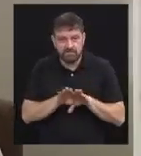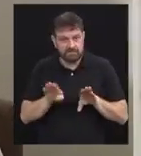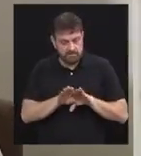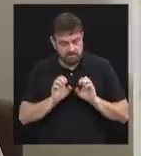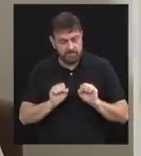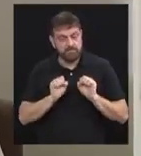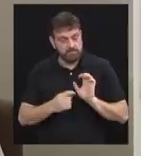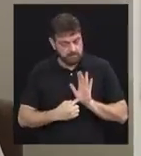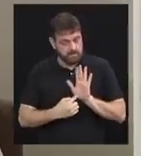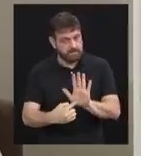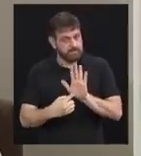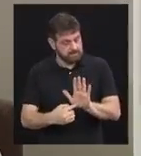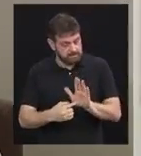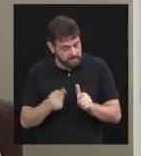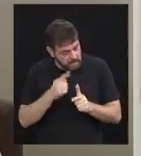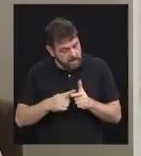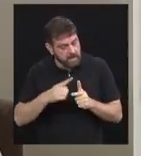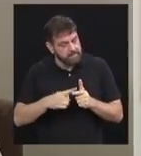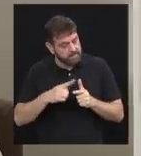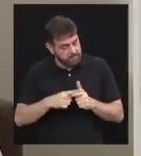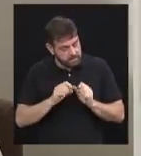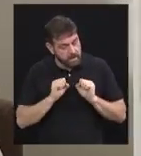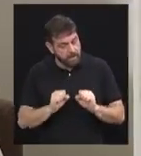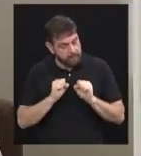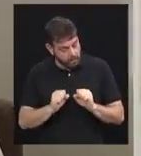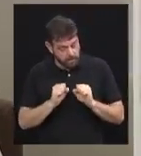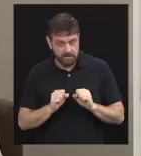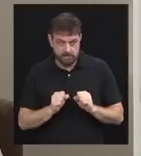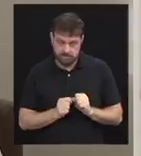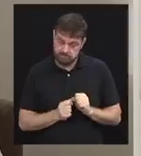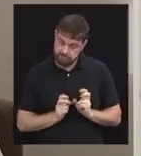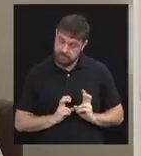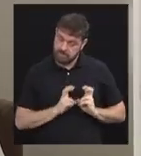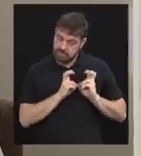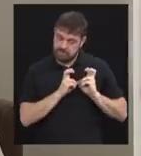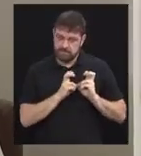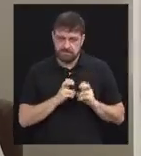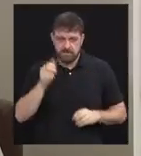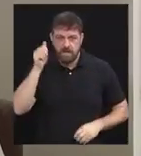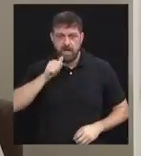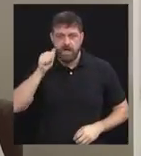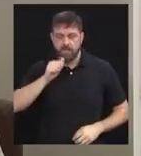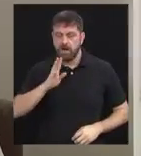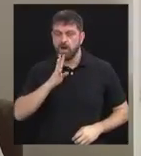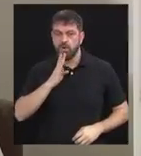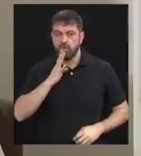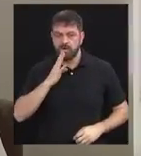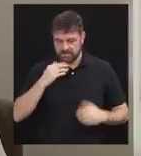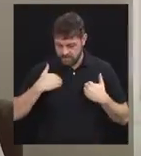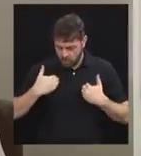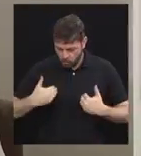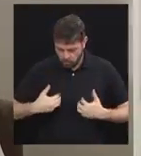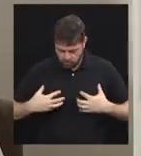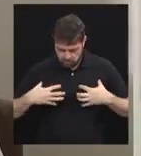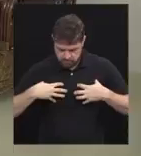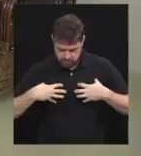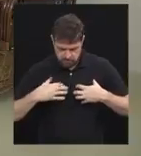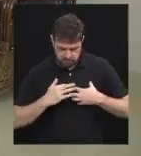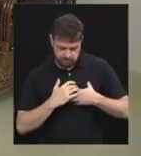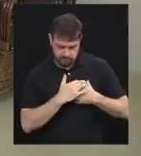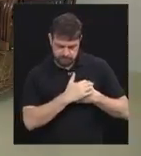pode ser um sinal de câncer de mama. Ou seja, as mulheres que conhecem bem a mama, a sua